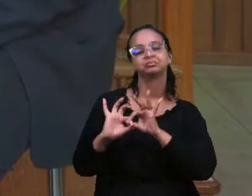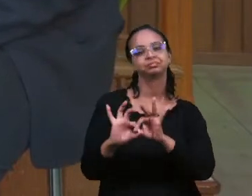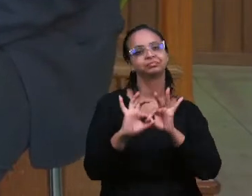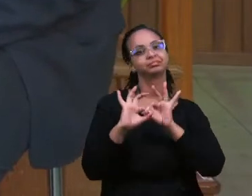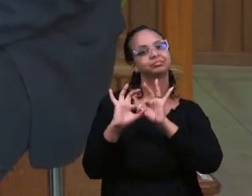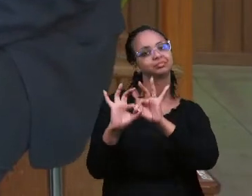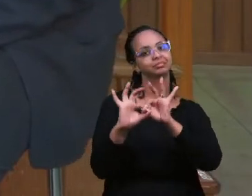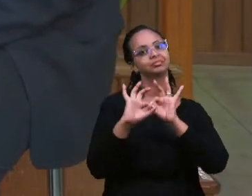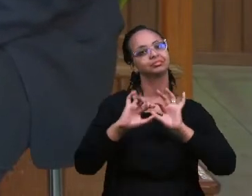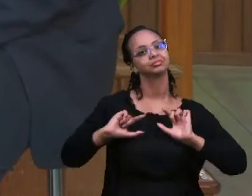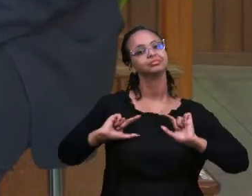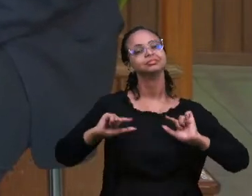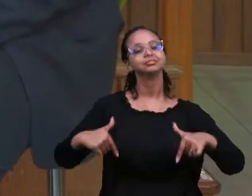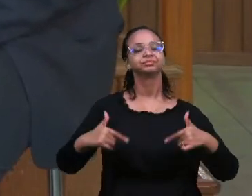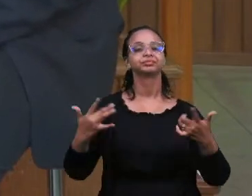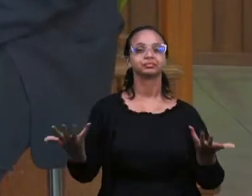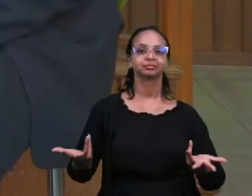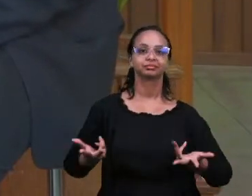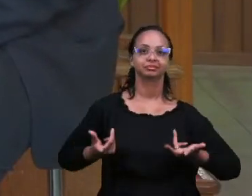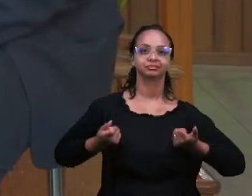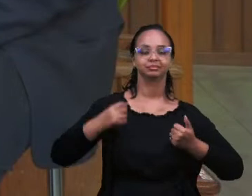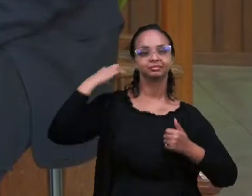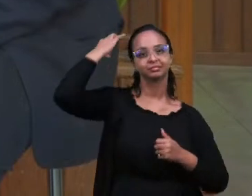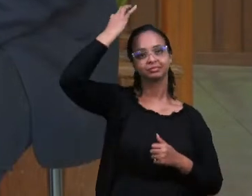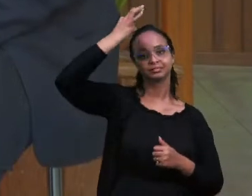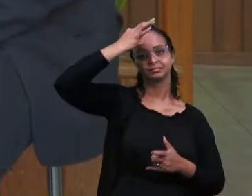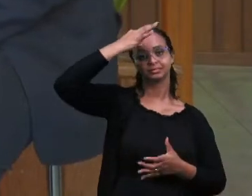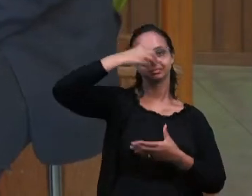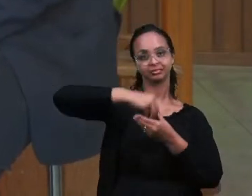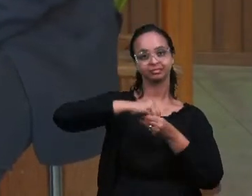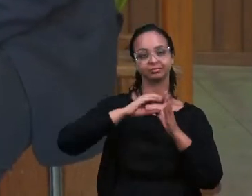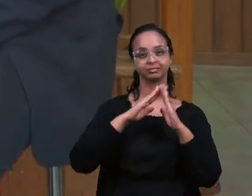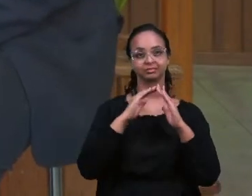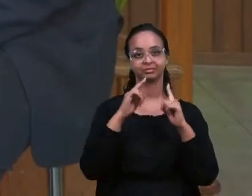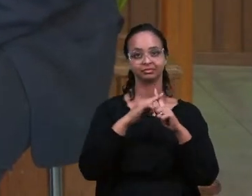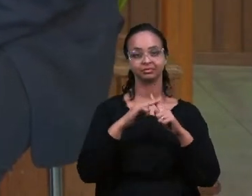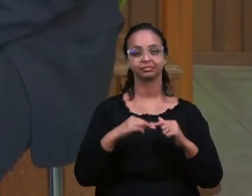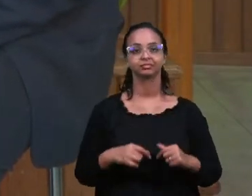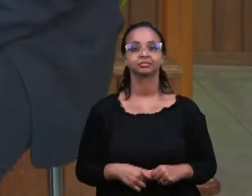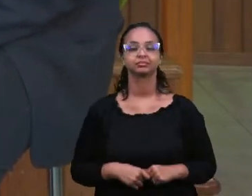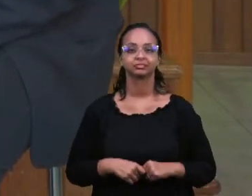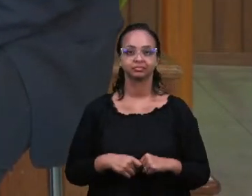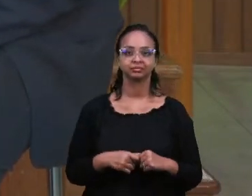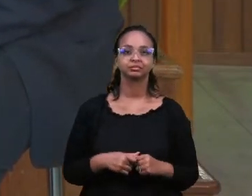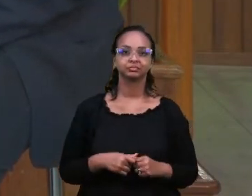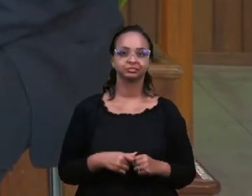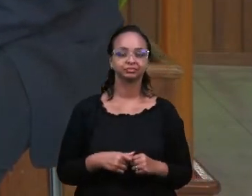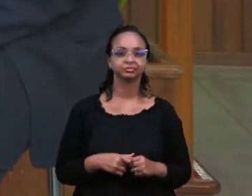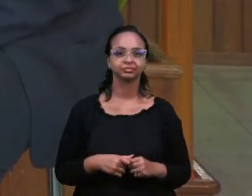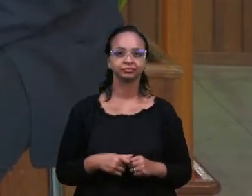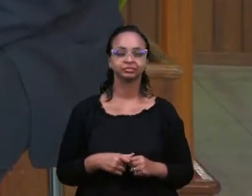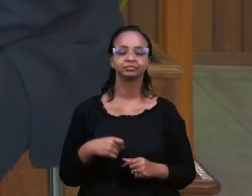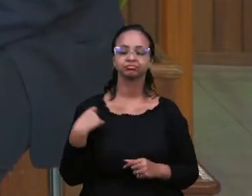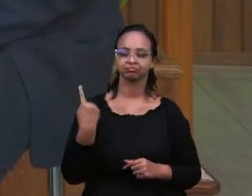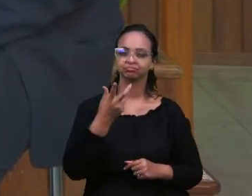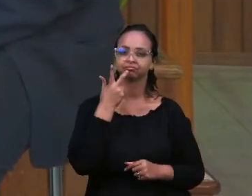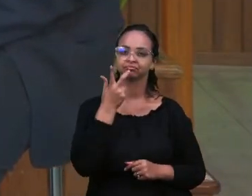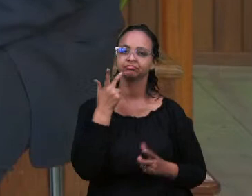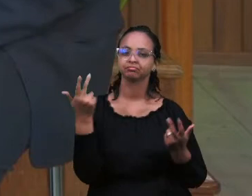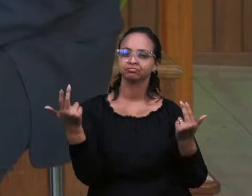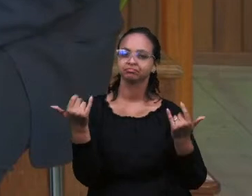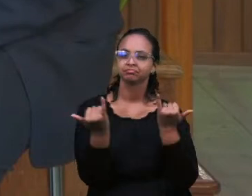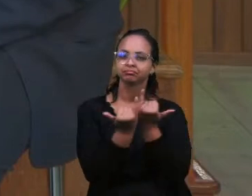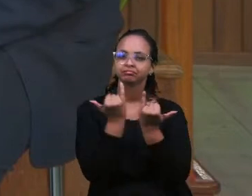e dessa ação gloriosa do Espírito Santo no meio da igreja. E aí nós vamos ver um quadro semelhante ao de hoje,